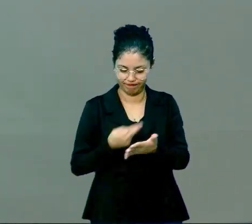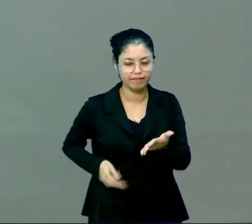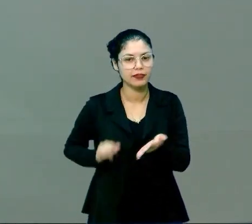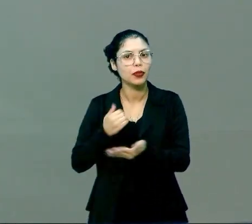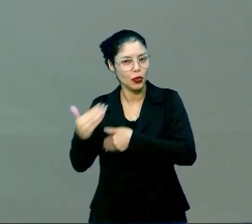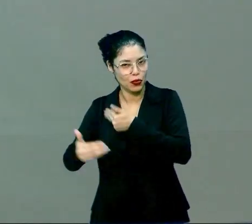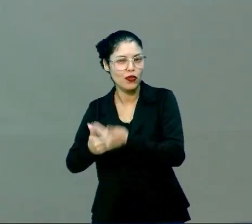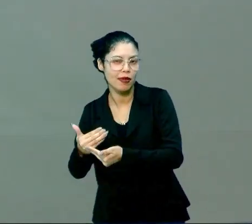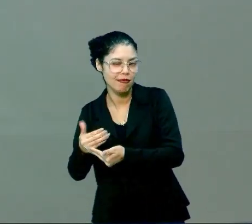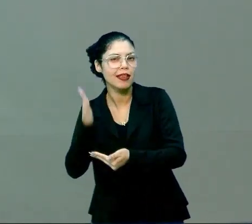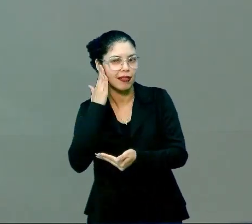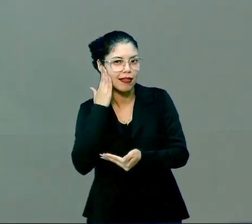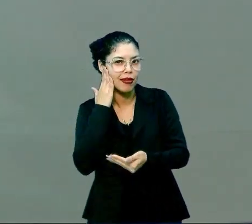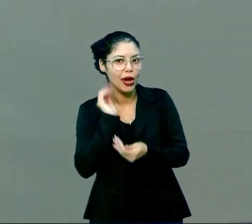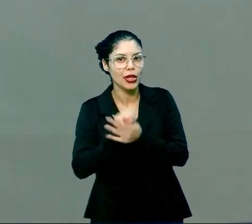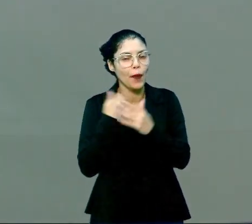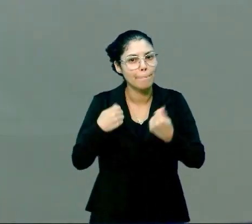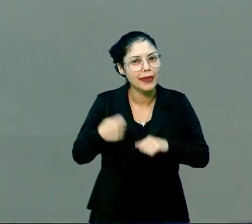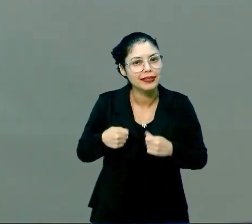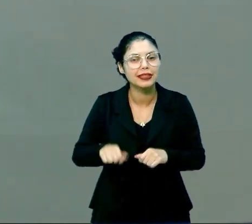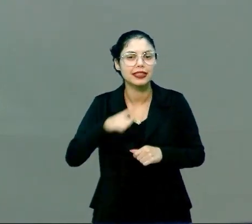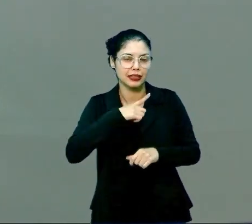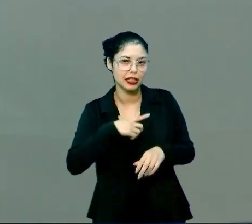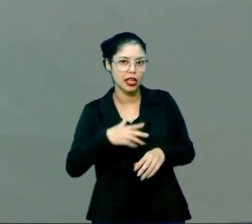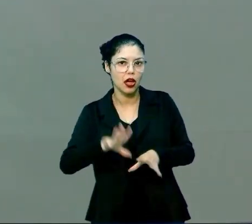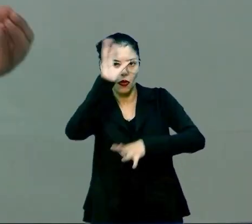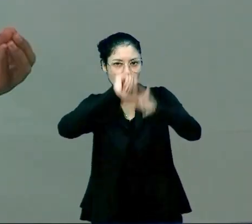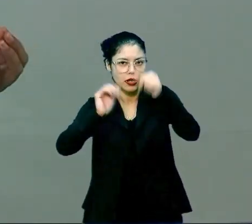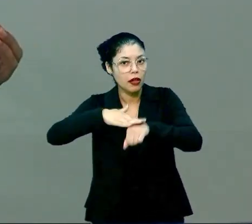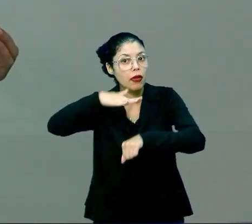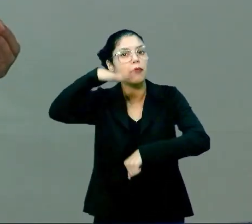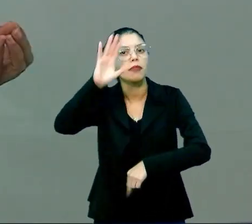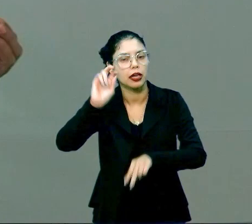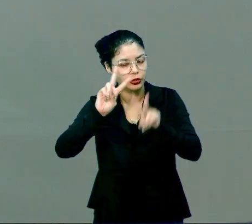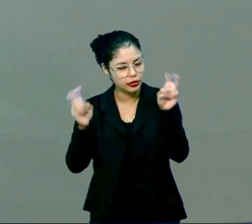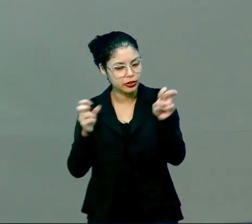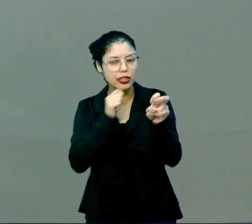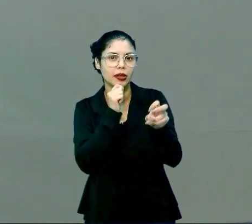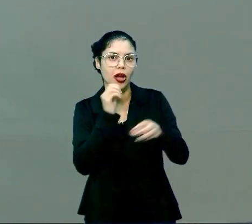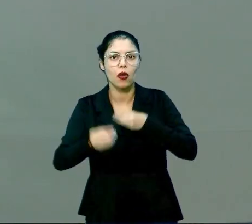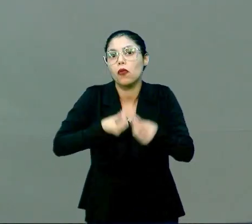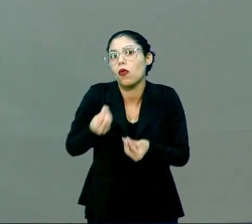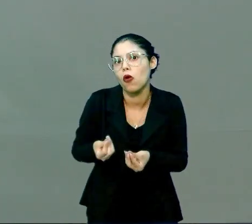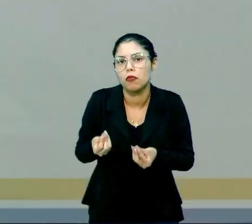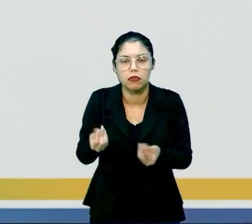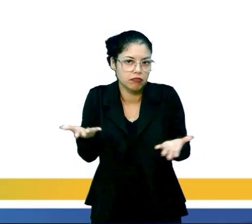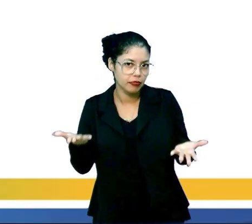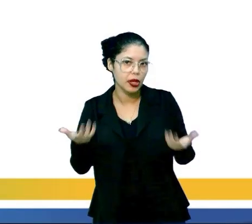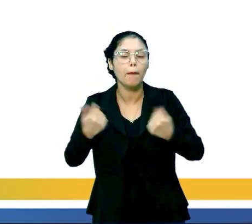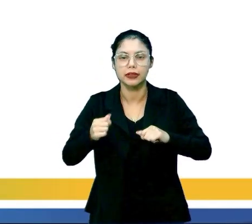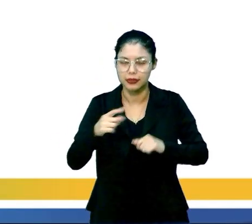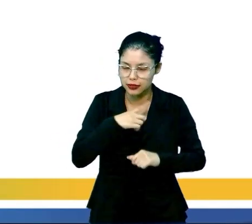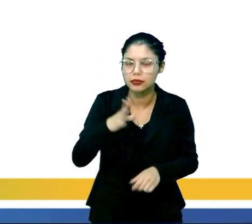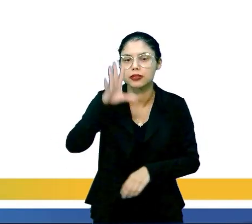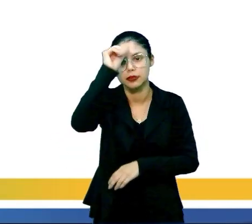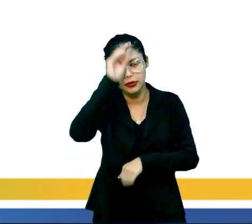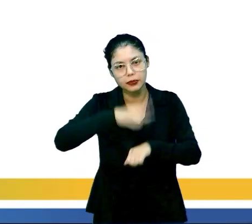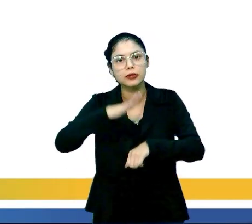é importante que eu tenha conhecimento sobre os assuntos. Como é que eu vou escrever uma coisa que eu não sei de nada sobre ele? Não tem como, né?